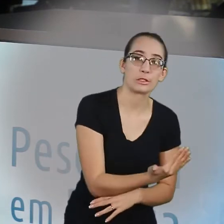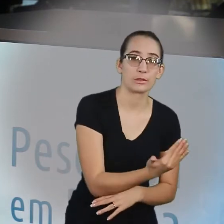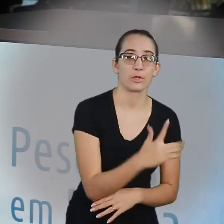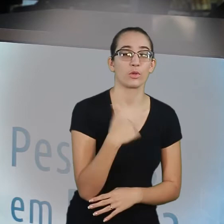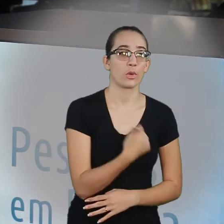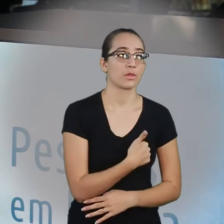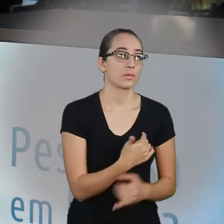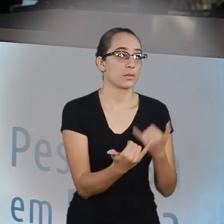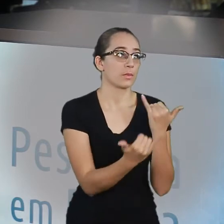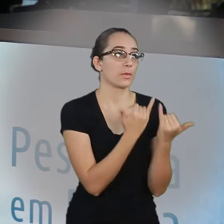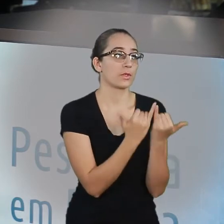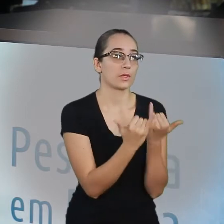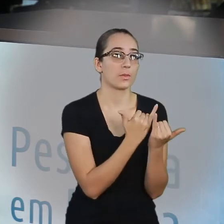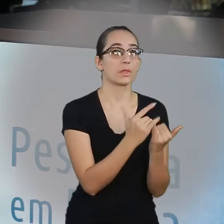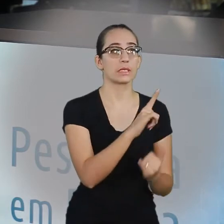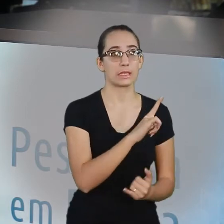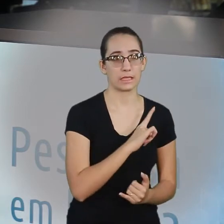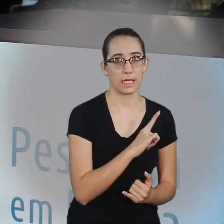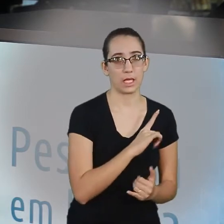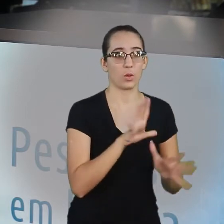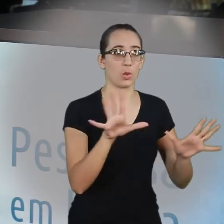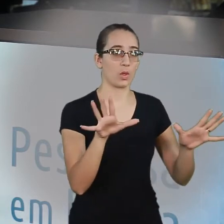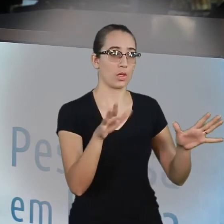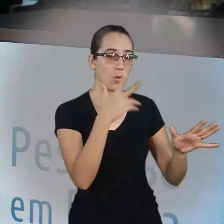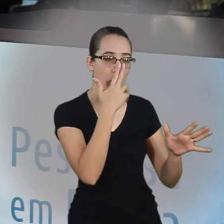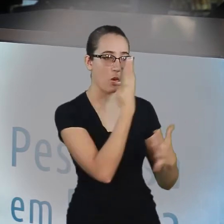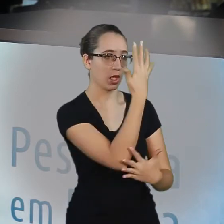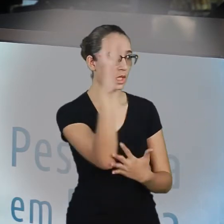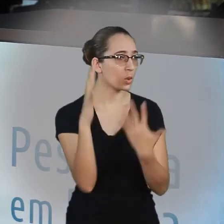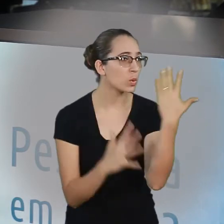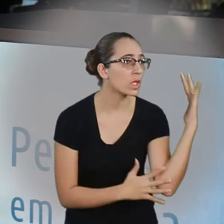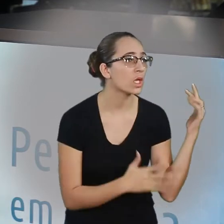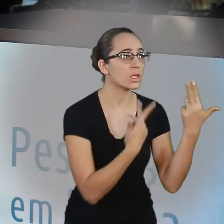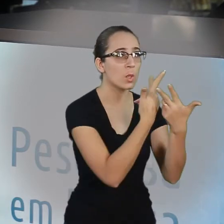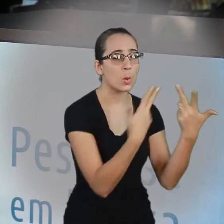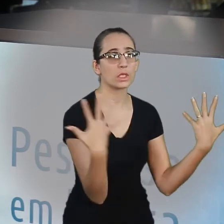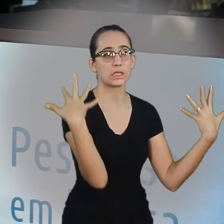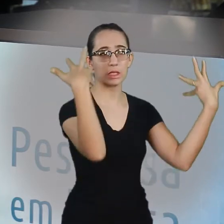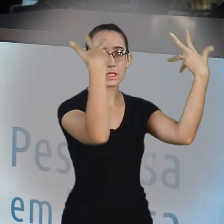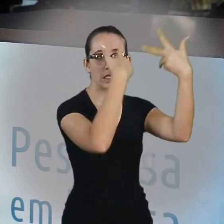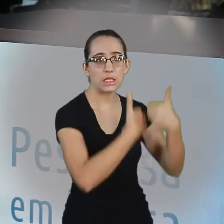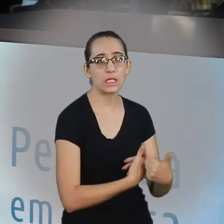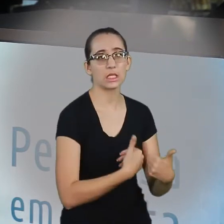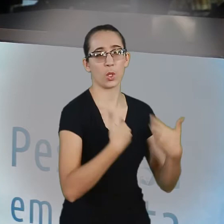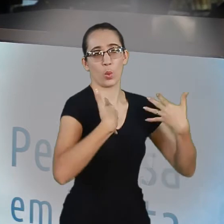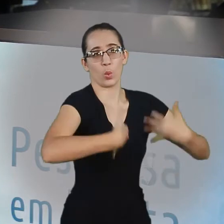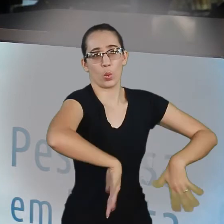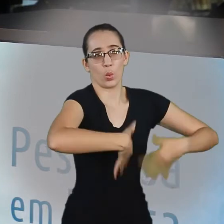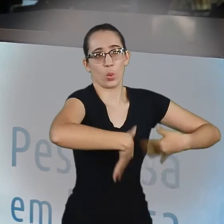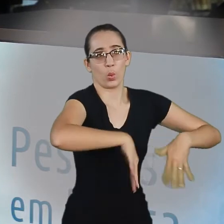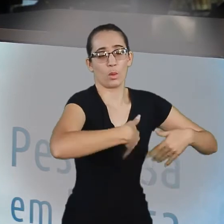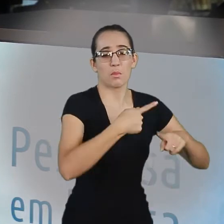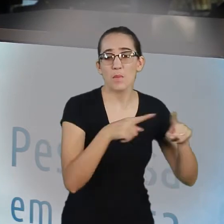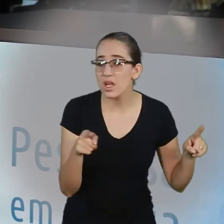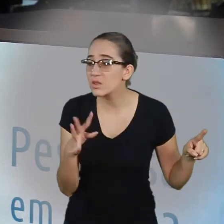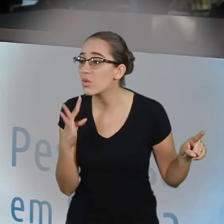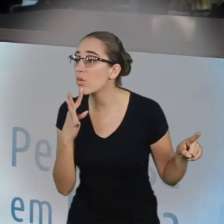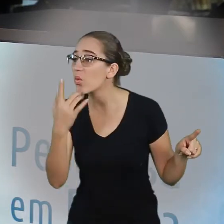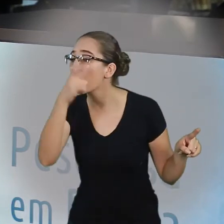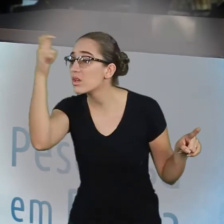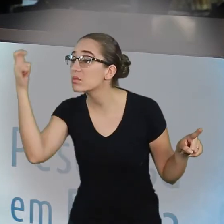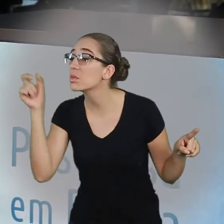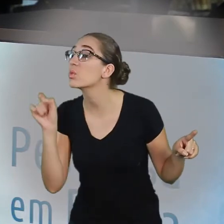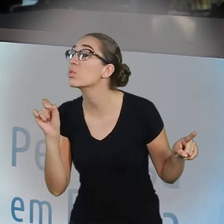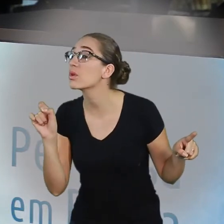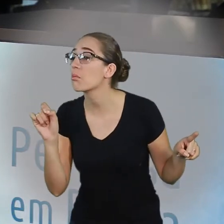digamos assim, nós temos uma natureza muito rica, ou temos riquezas naturais, se nós não soubermos agregar conhecimento e transformar essas